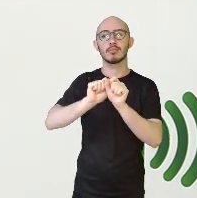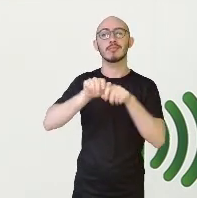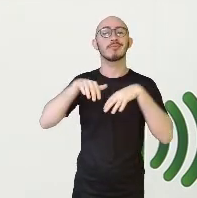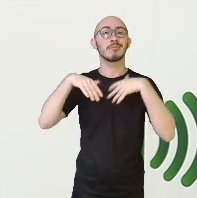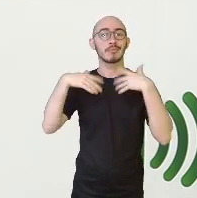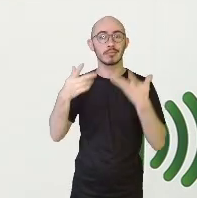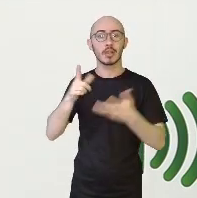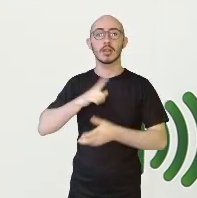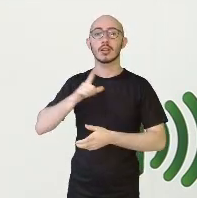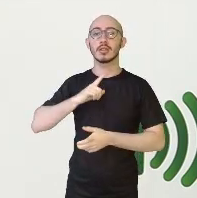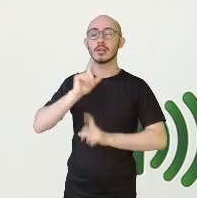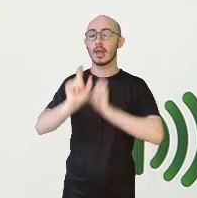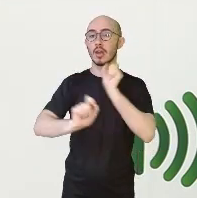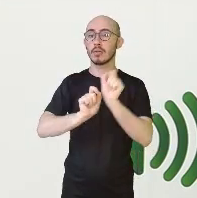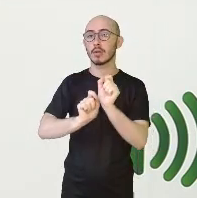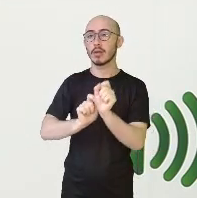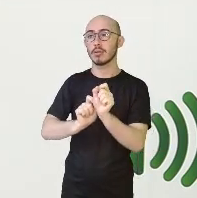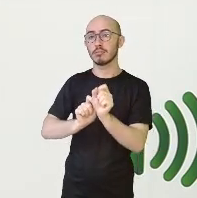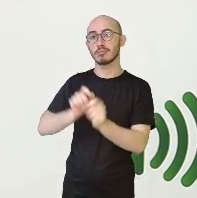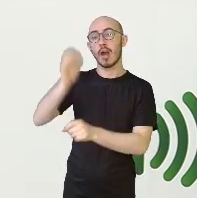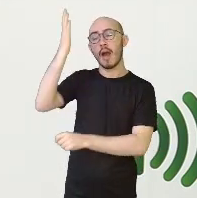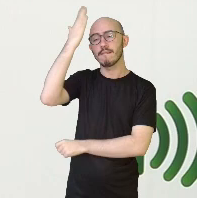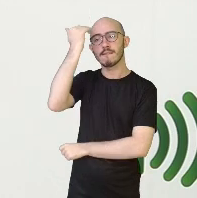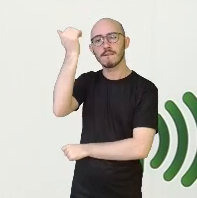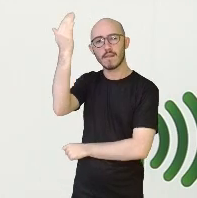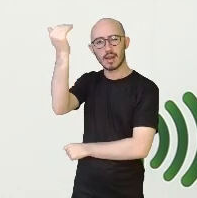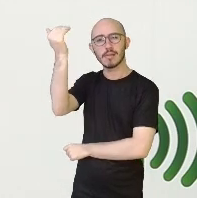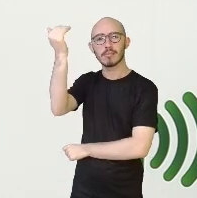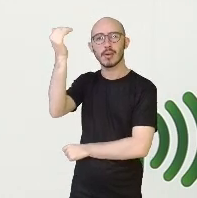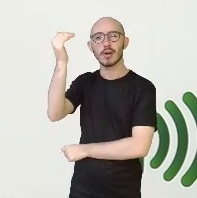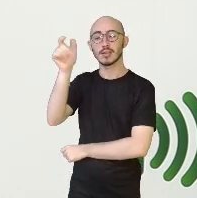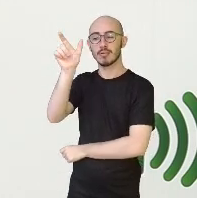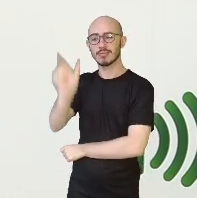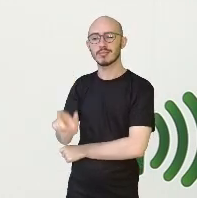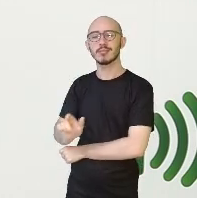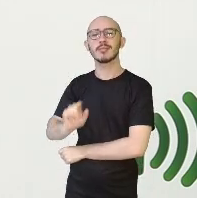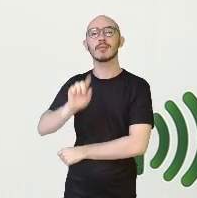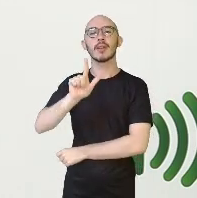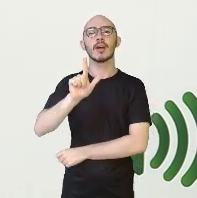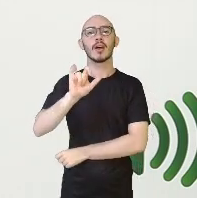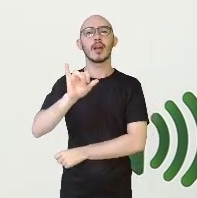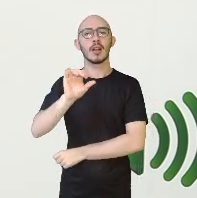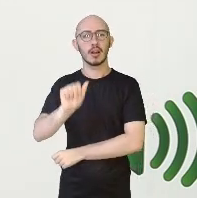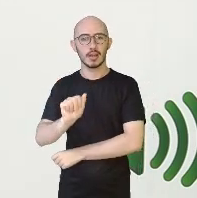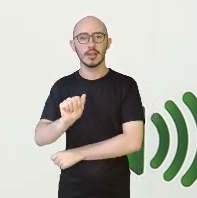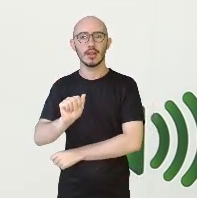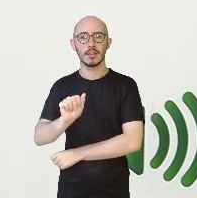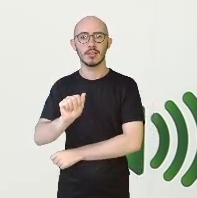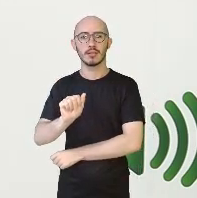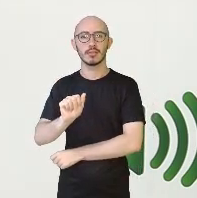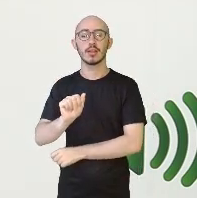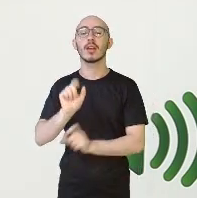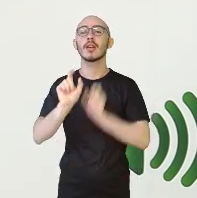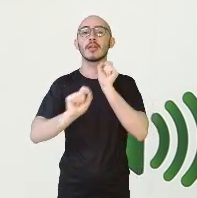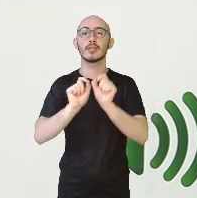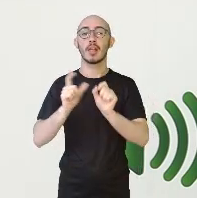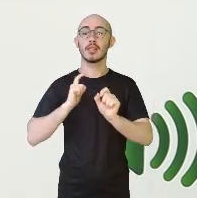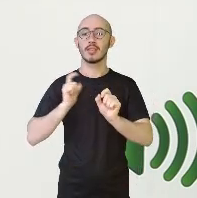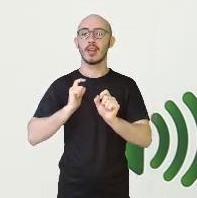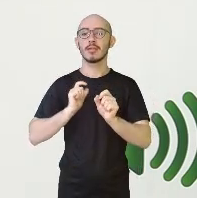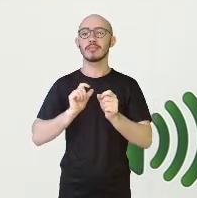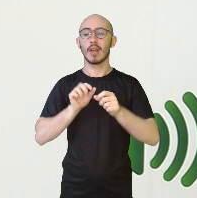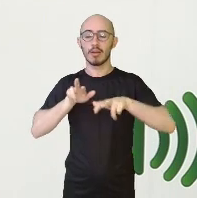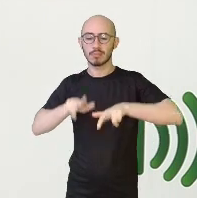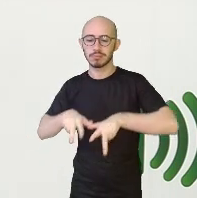né? Nossa Lia de Itamaracá? Essa ciranda quem me deu